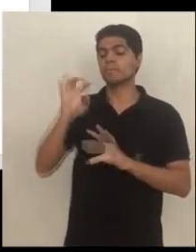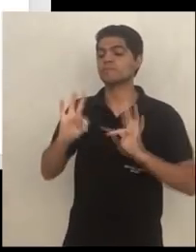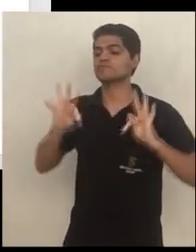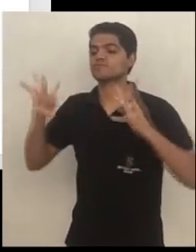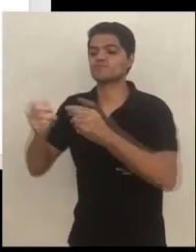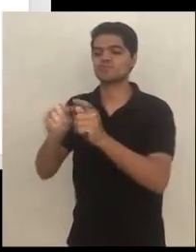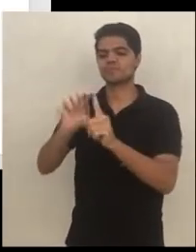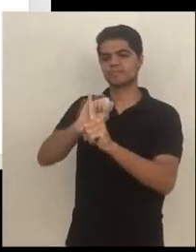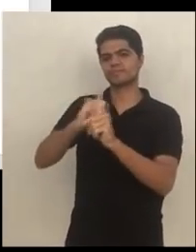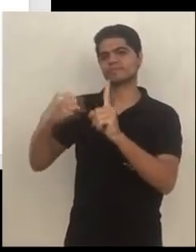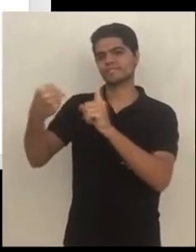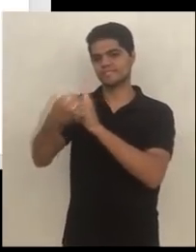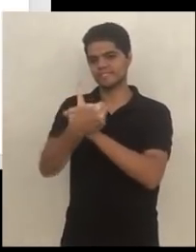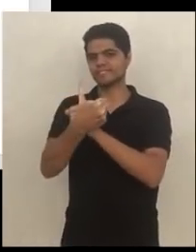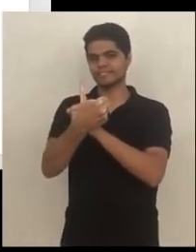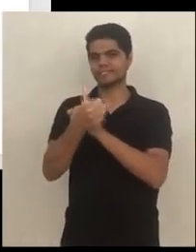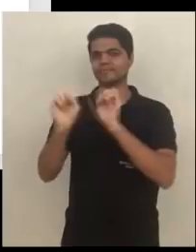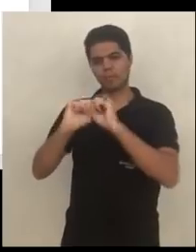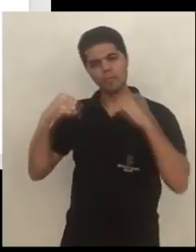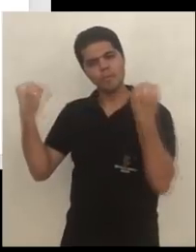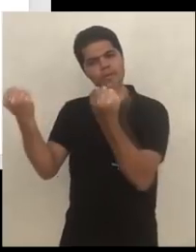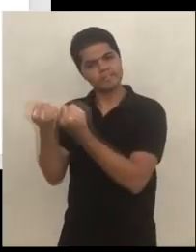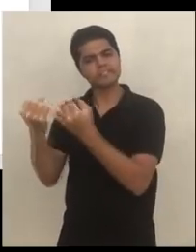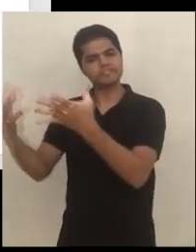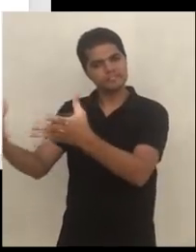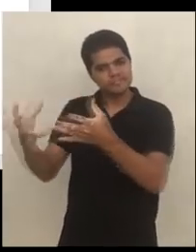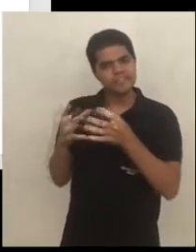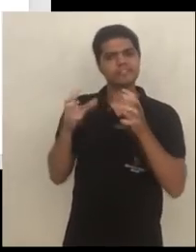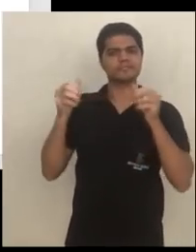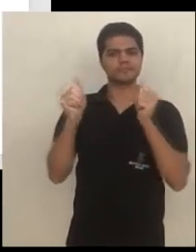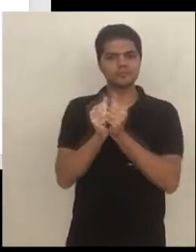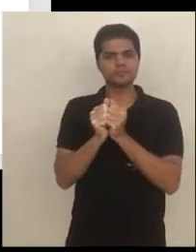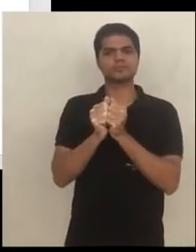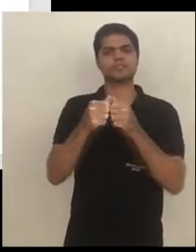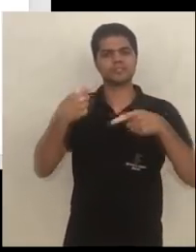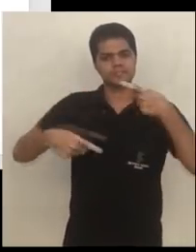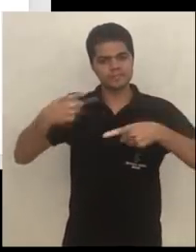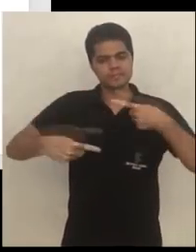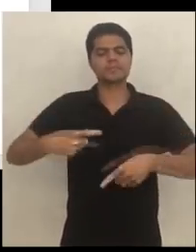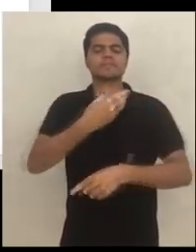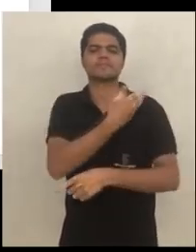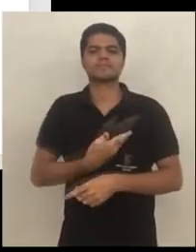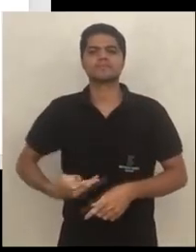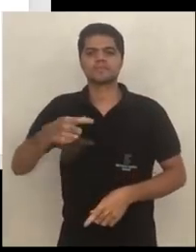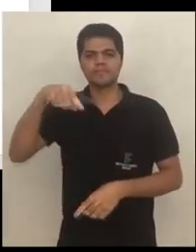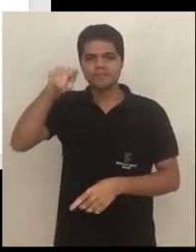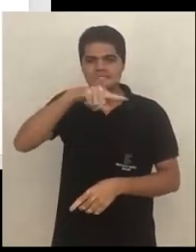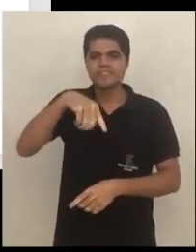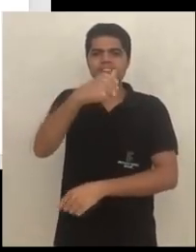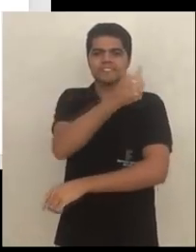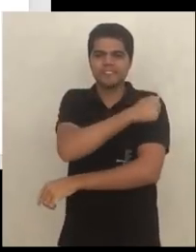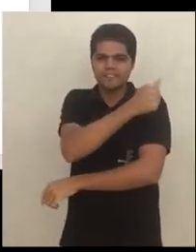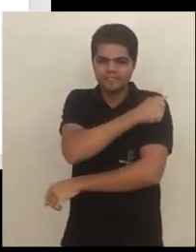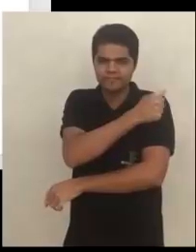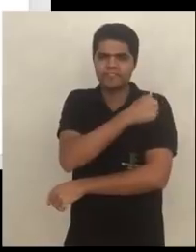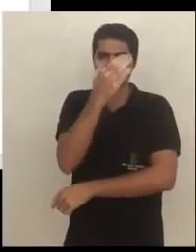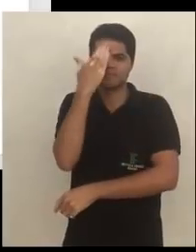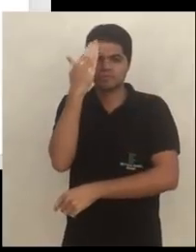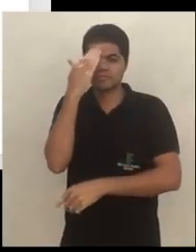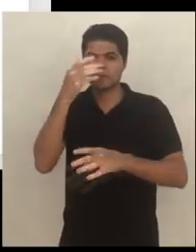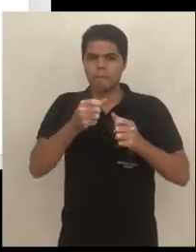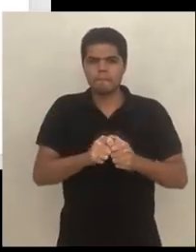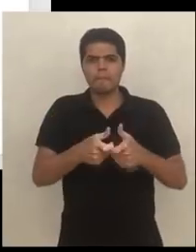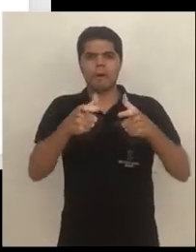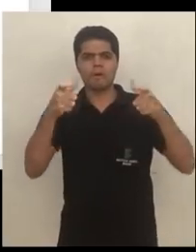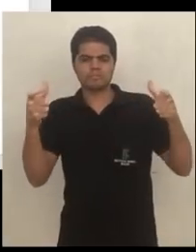sociedade, certo? Para o planejamento e gestão democrática dessas políticas públicas. Então, você que é estudante, eu sei que no evento tem muito estudante, tem muita